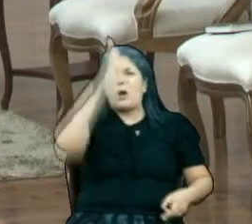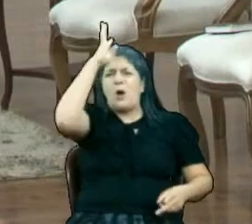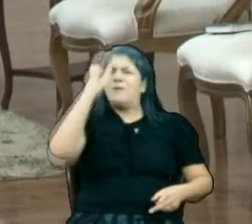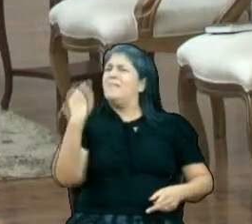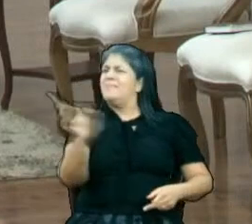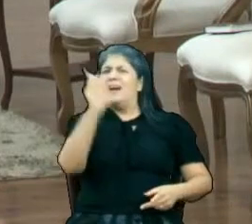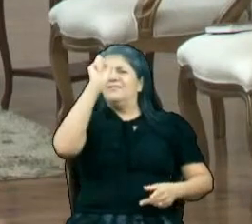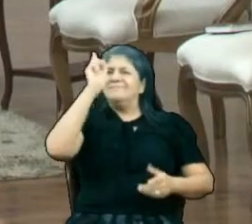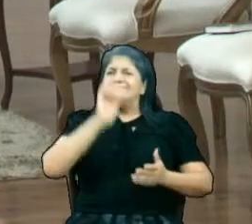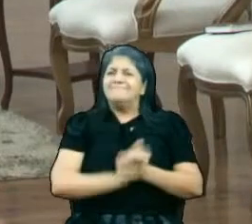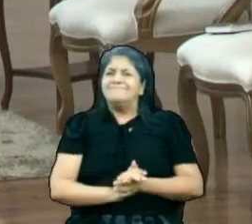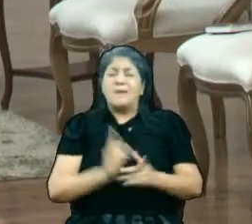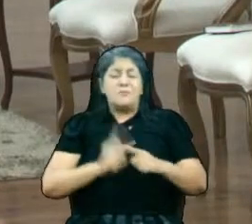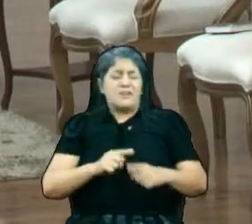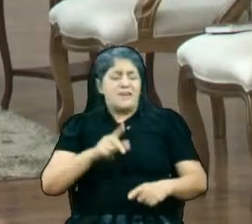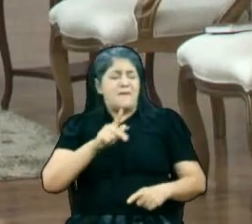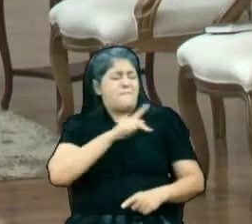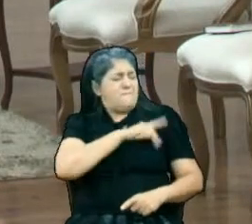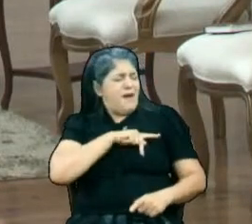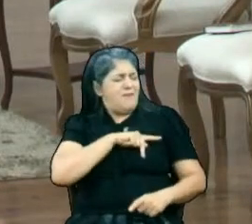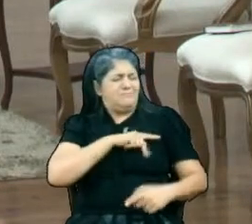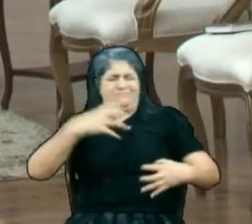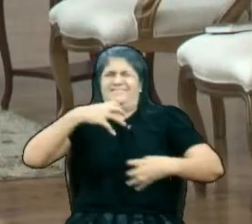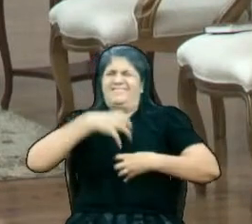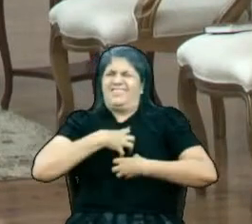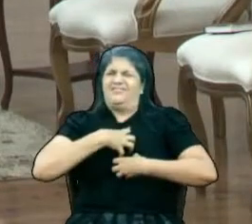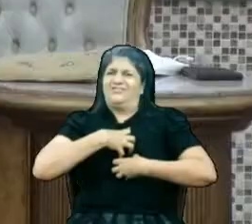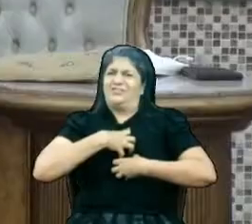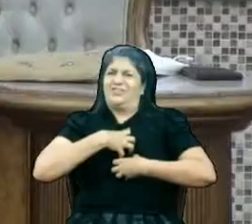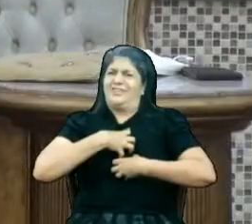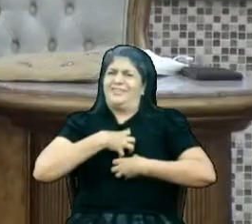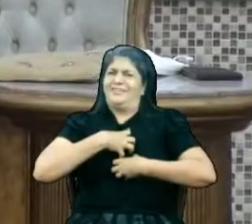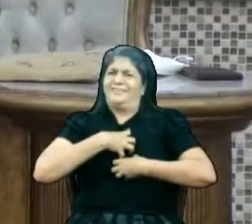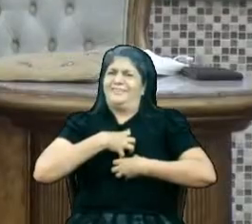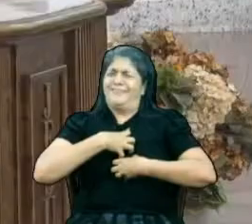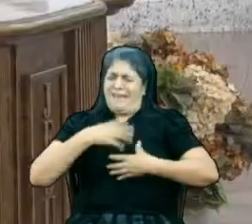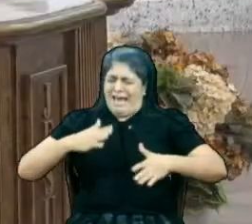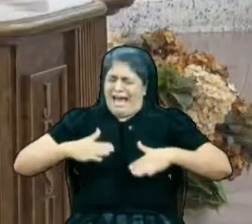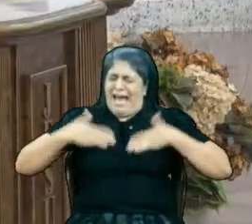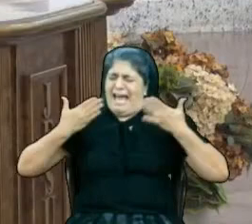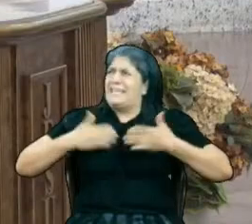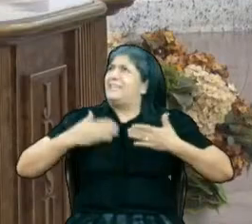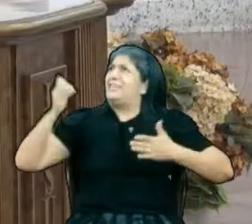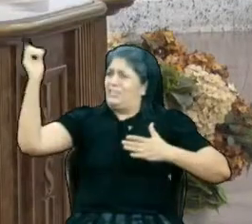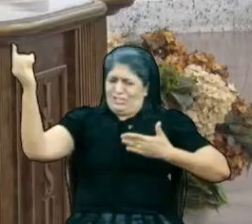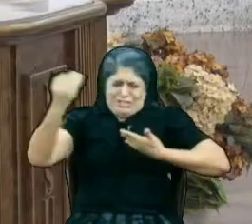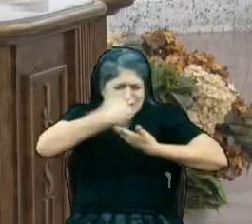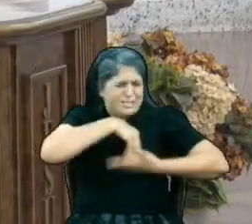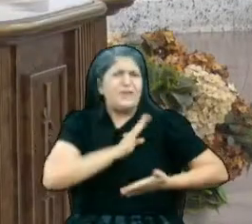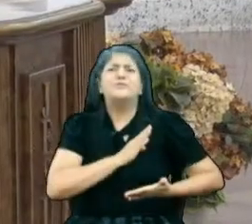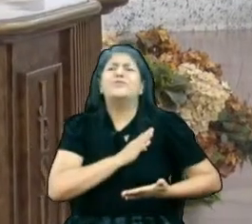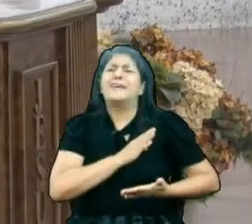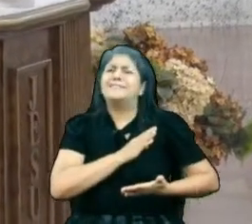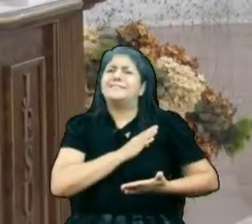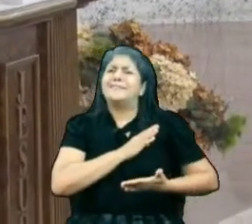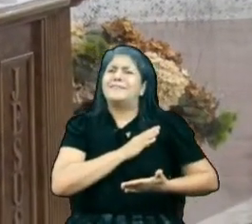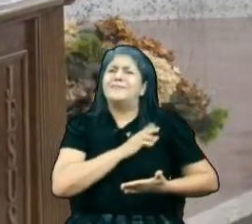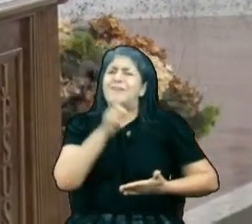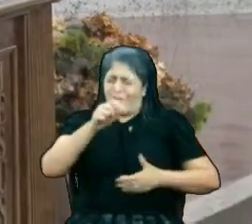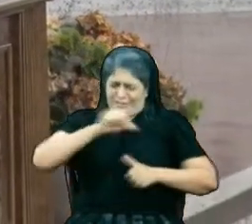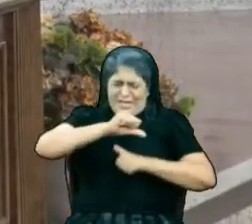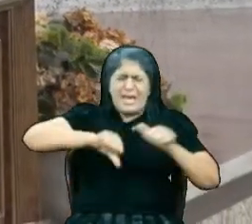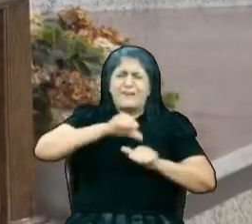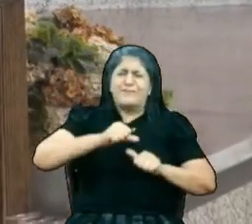feldsher Leandro alegria de Deus é a nossa força Deus te trouxe aqui nessa noite para